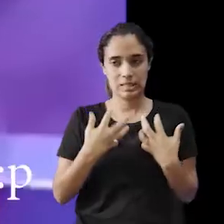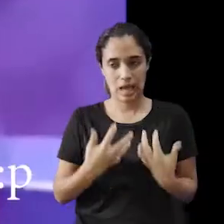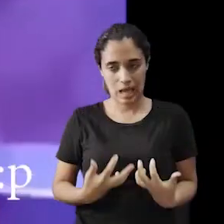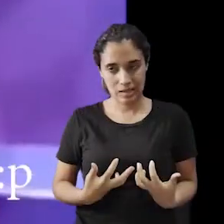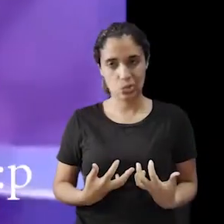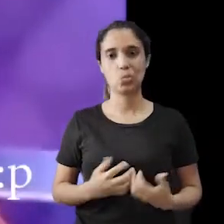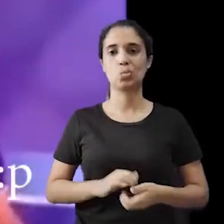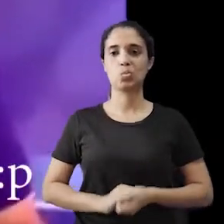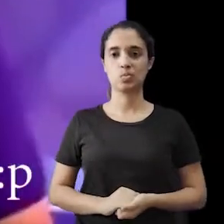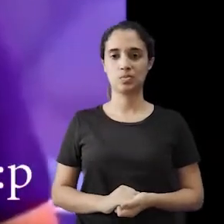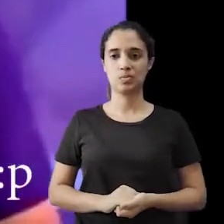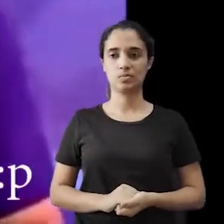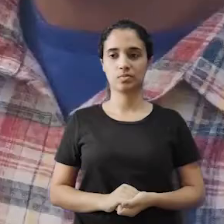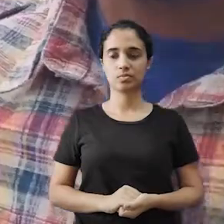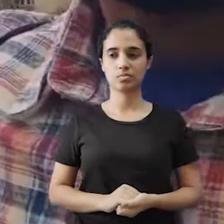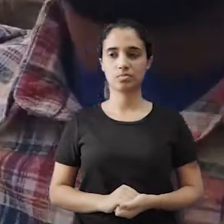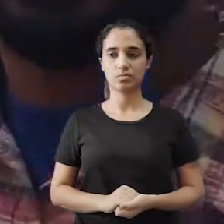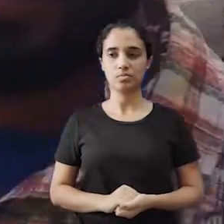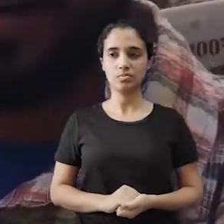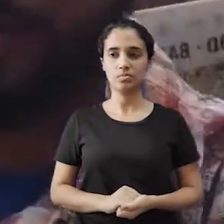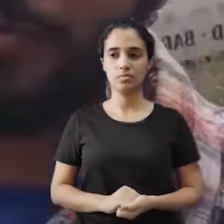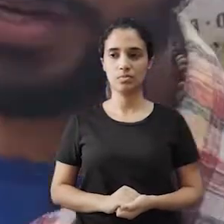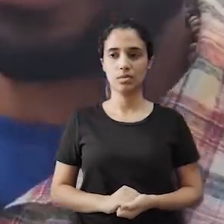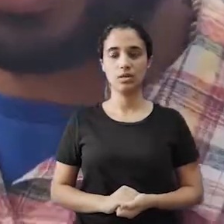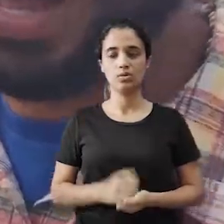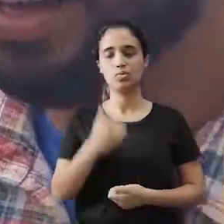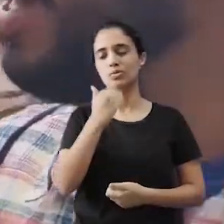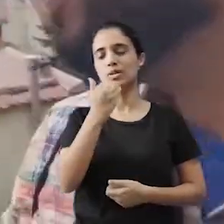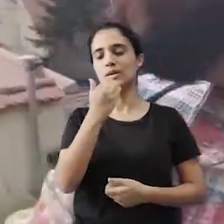degraus e não peguei